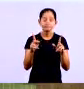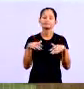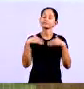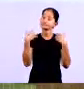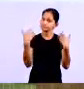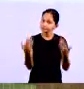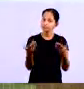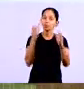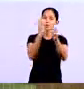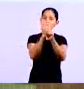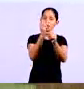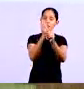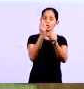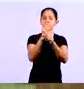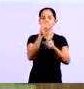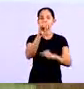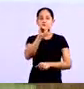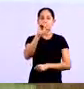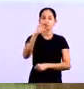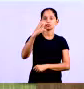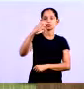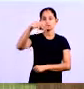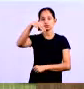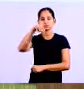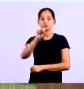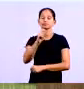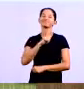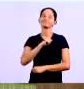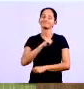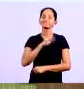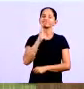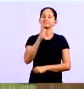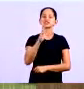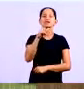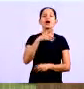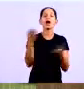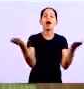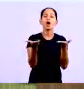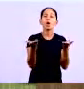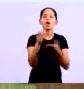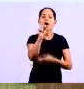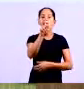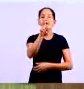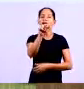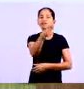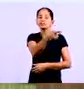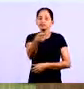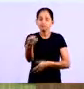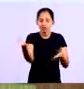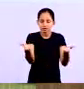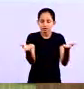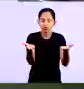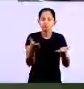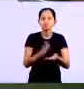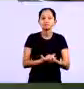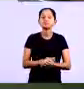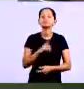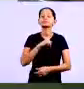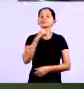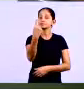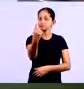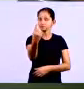Esse cálculo do ICMS vocês vão usar numa atividade que já vai estar no AVA essa semana. Ok, professor Franklin? Professor, só uma